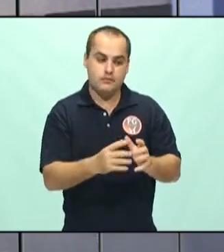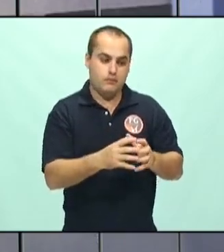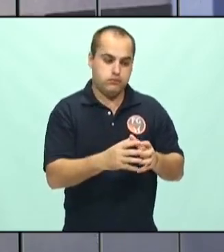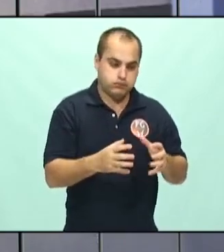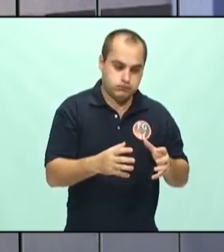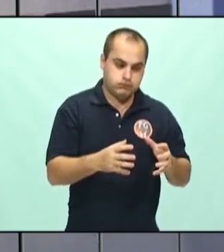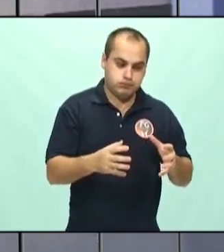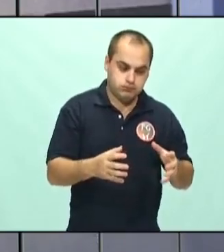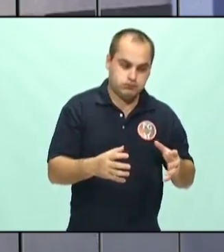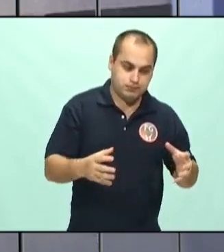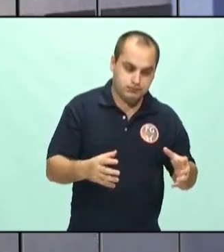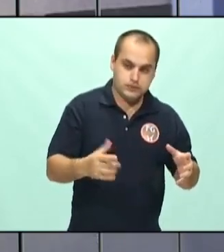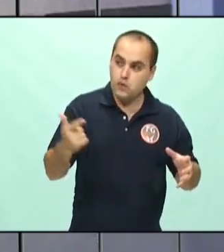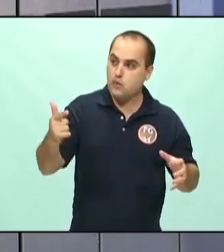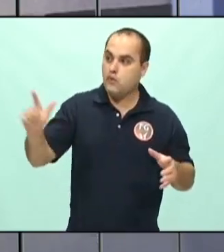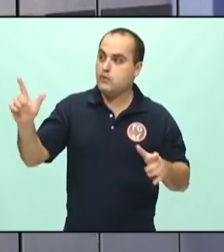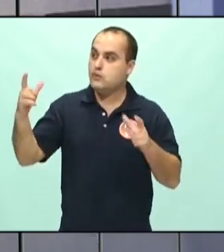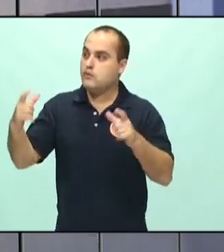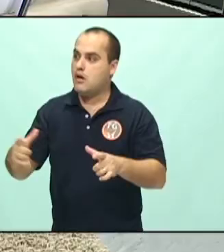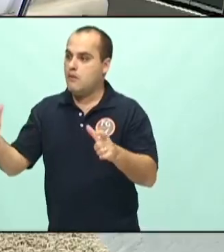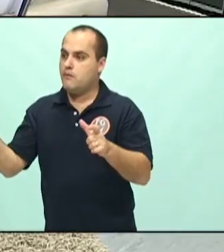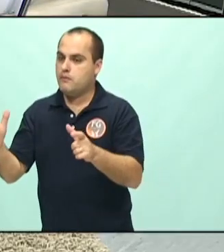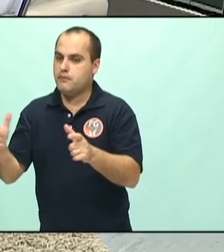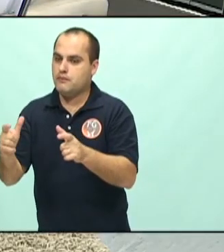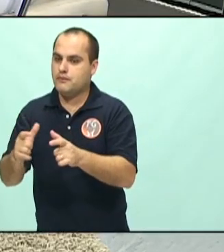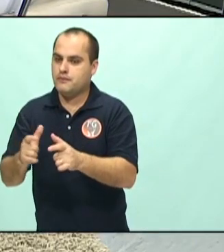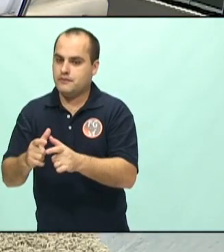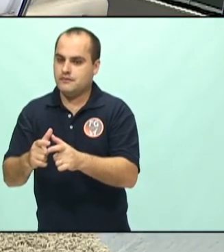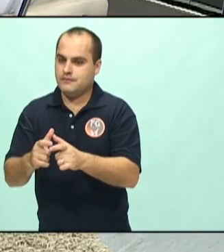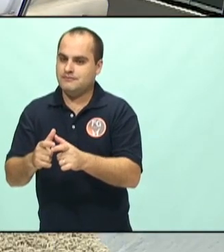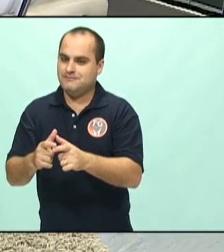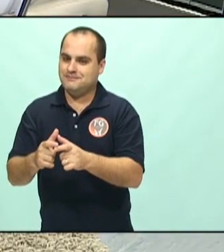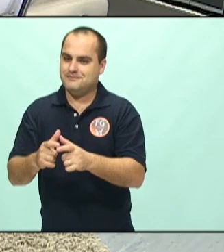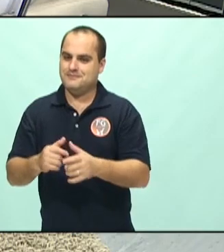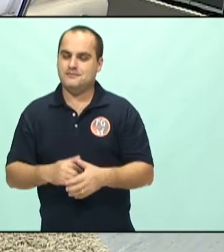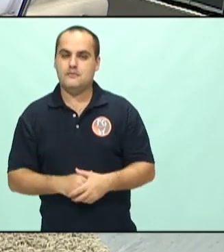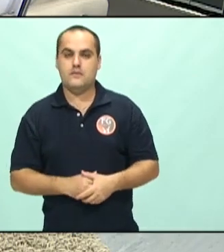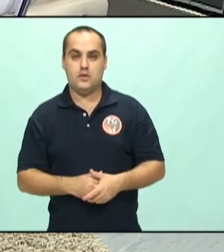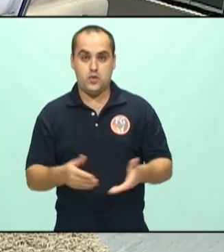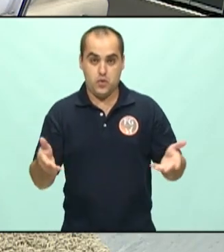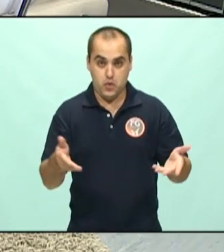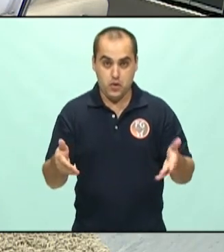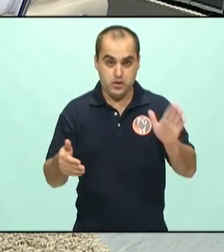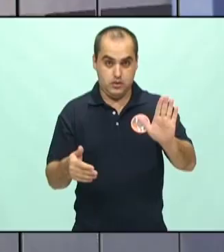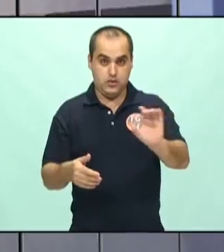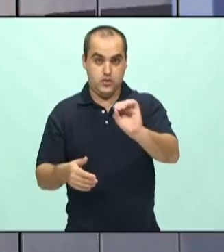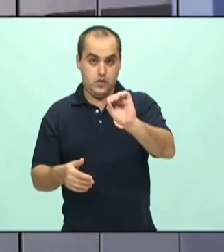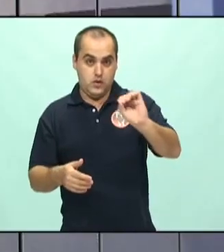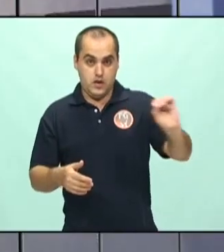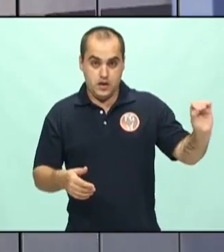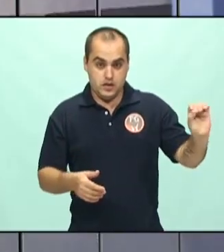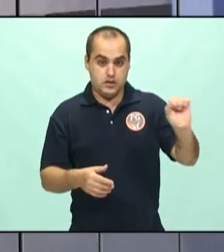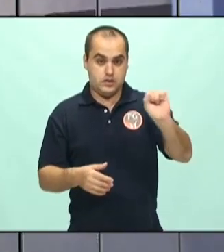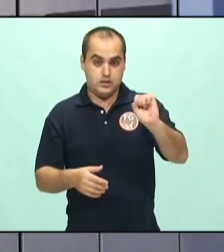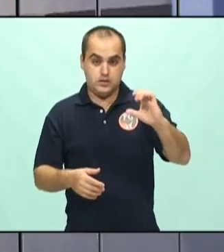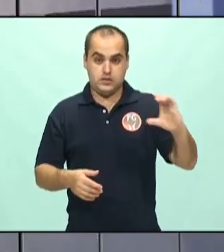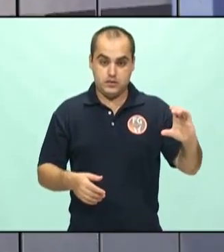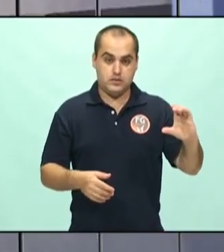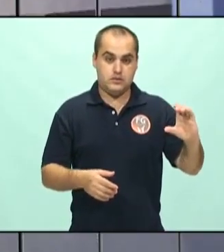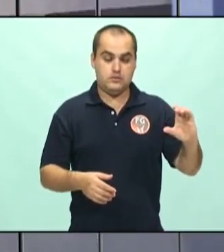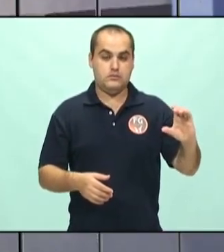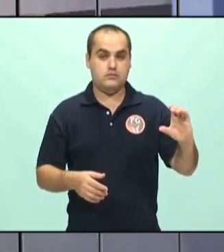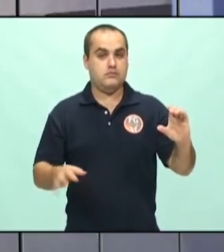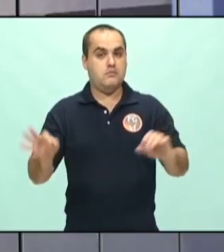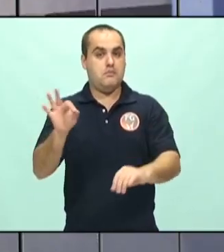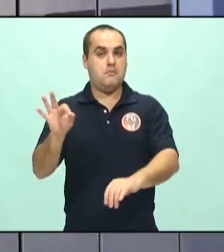algum lugar e diminui em outros lugares hoje por exemplo no oeste catarinense e ou coisa